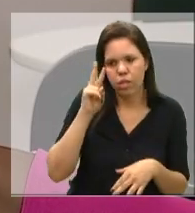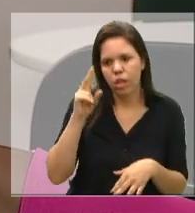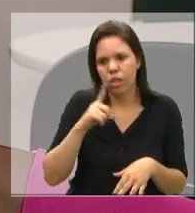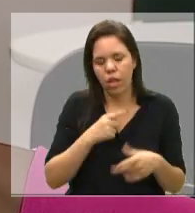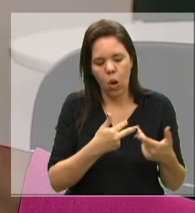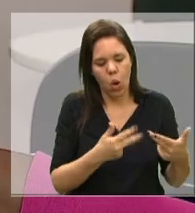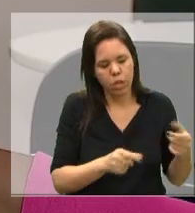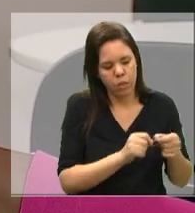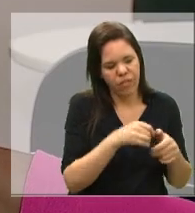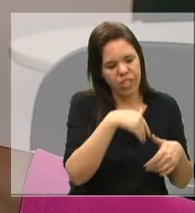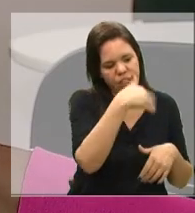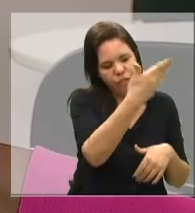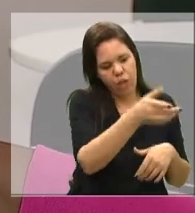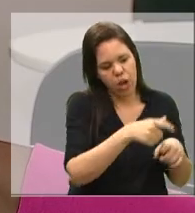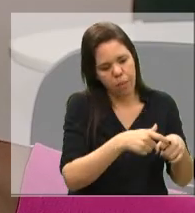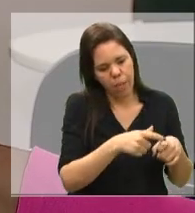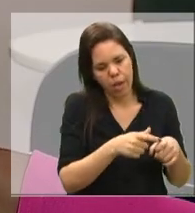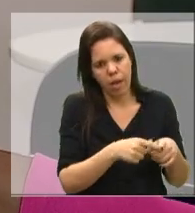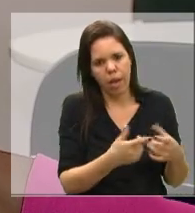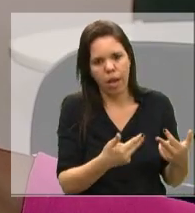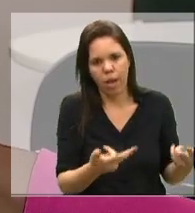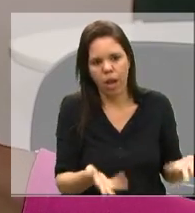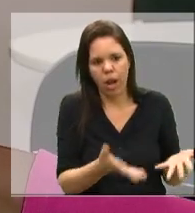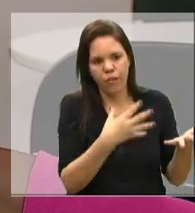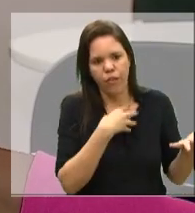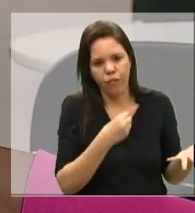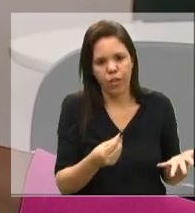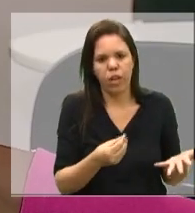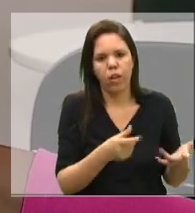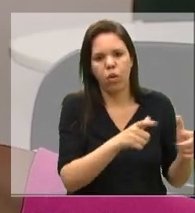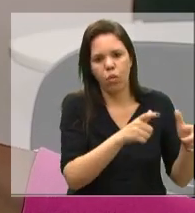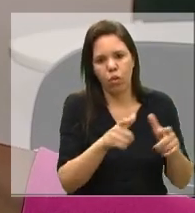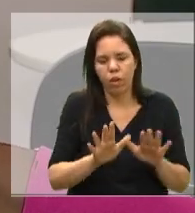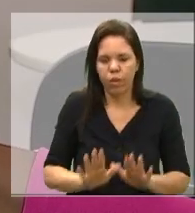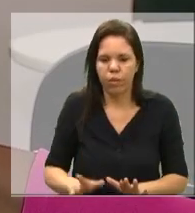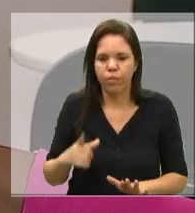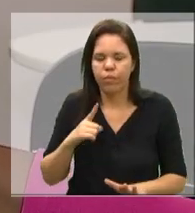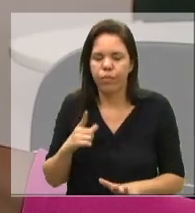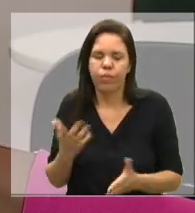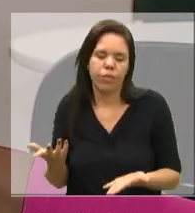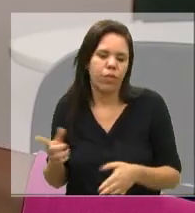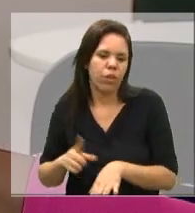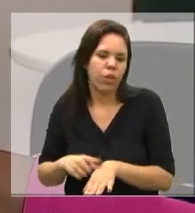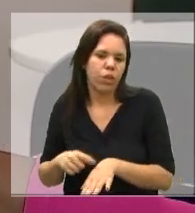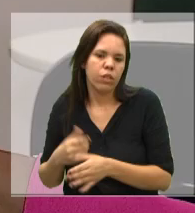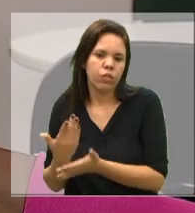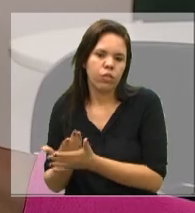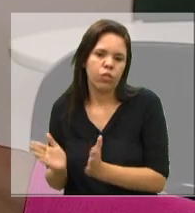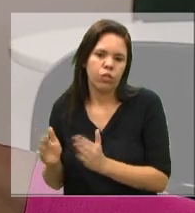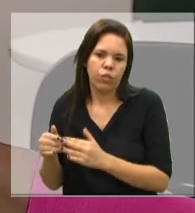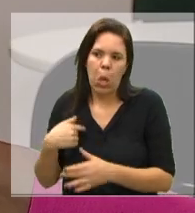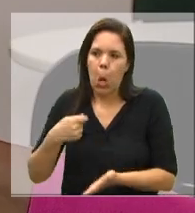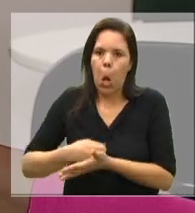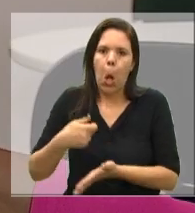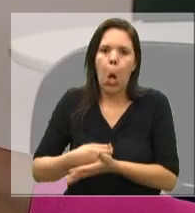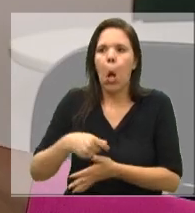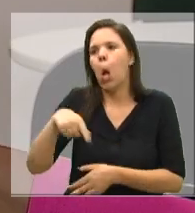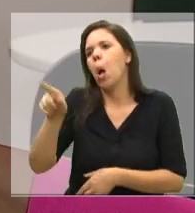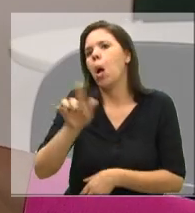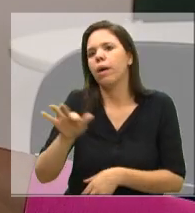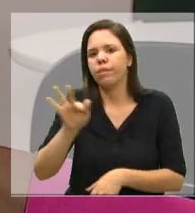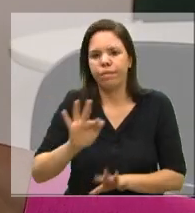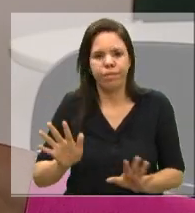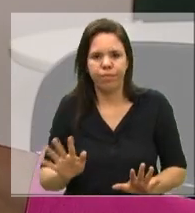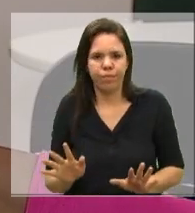tenho tal coisa para fazer, eu marco o médico, levo o filho para tal lugar, entendeu? Então, assim, eu não fico com aquela obrigação, não, hoje eu tenho que ir na